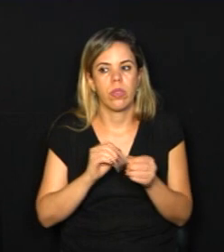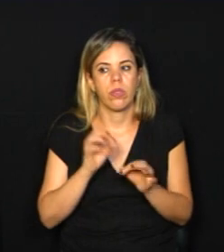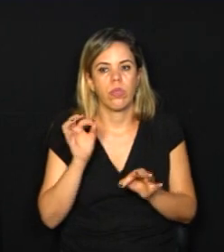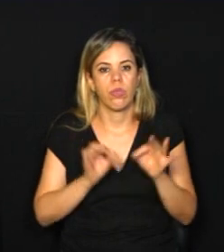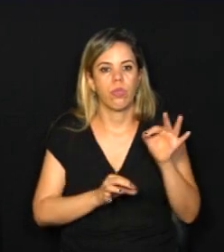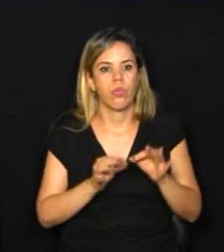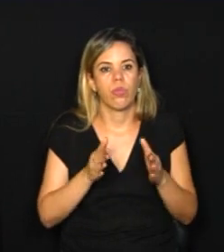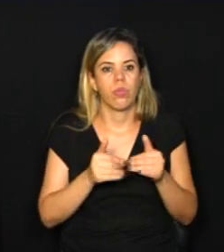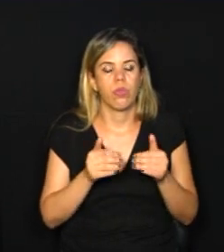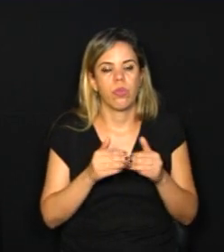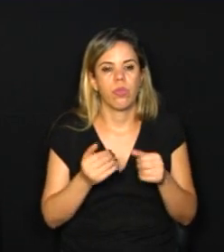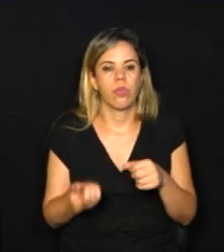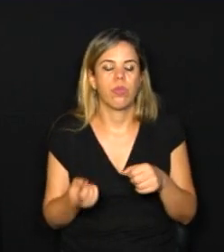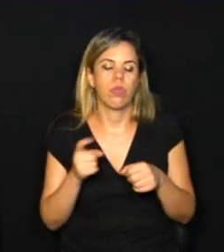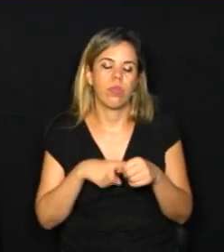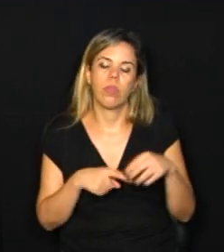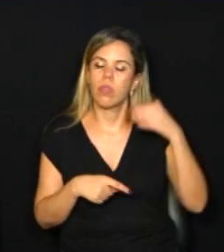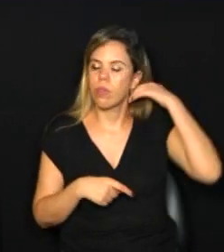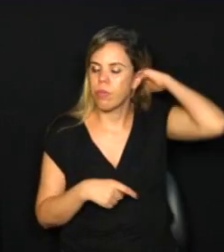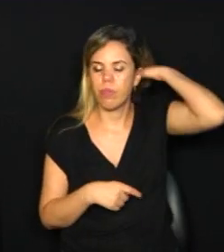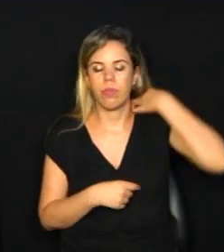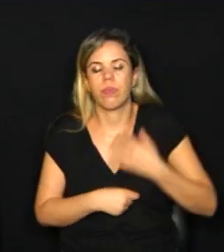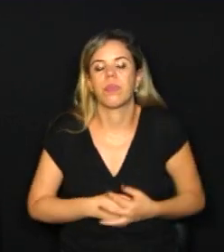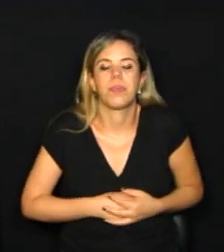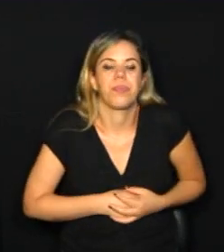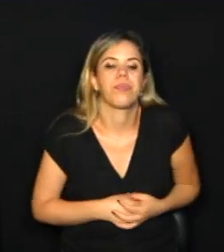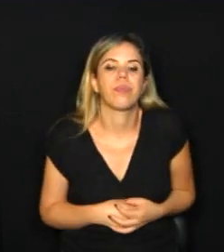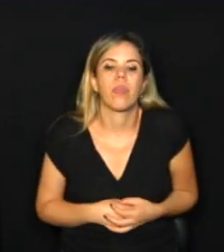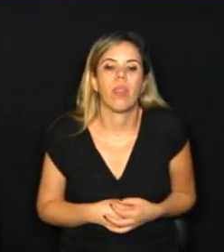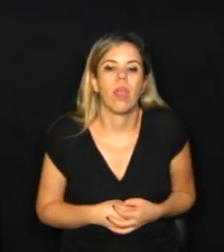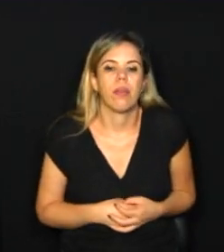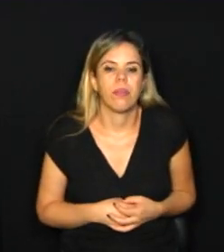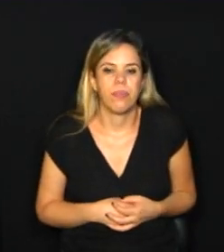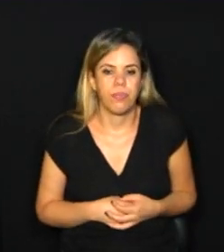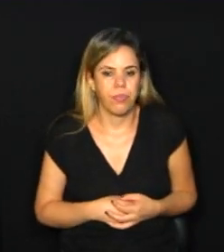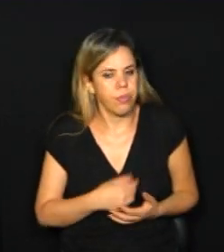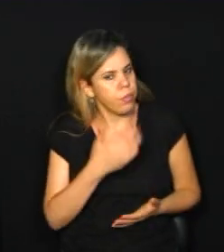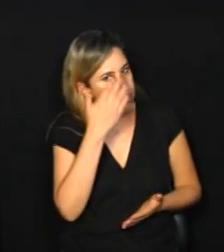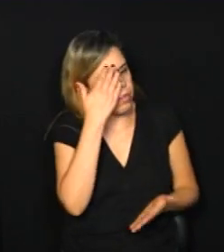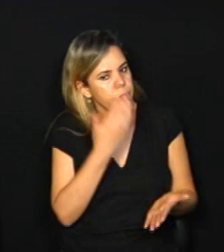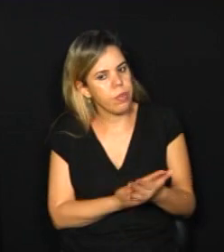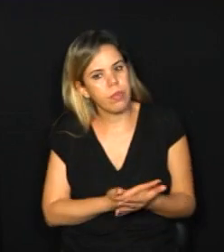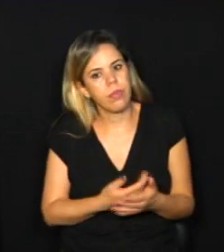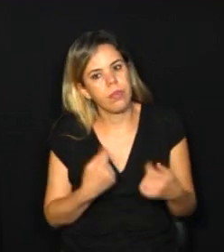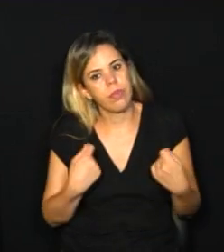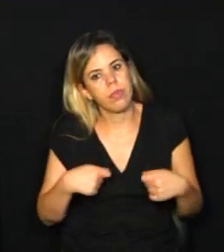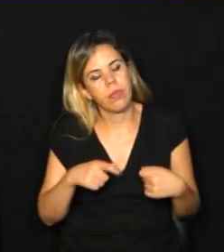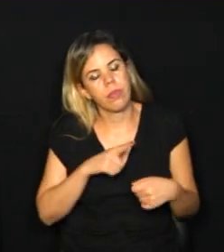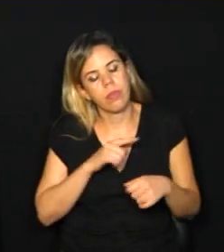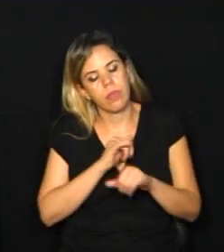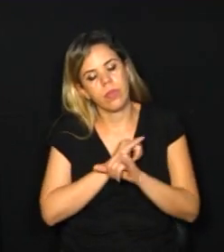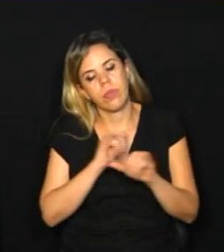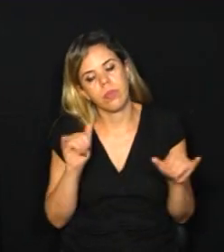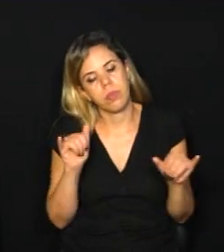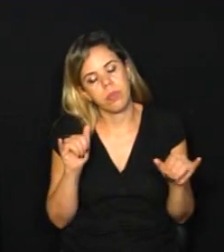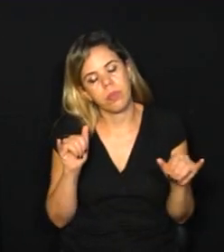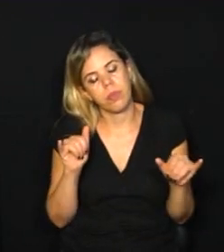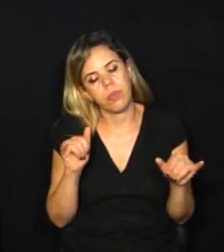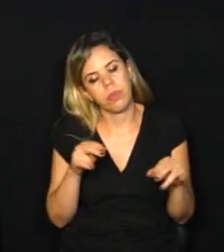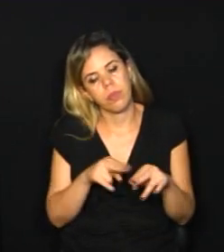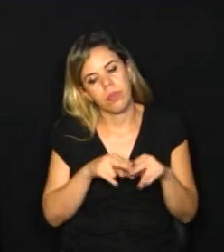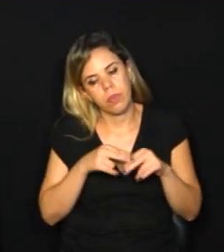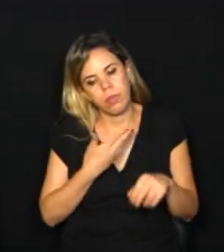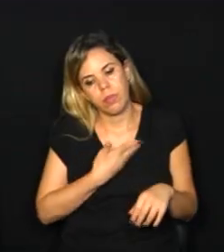justiça pediu para que retornasse, né? Então, eu acredito que deve ter esse anúncio por parte